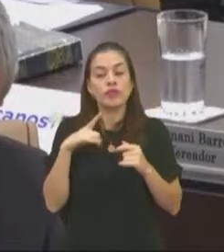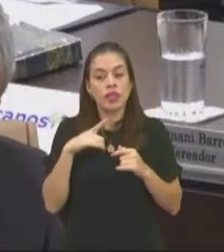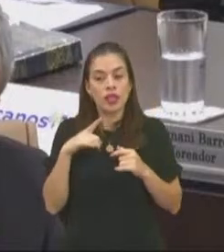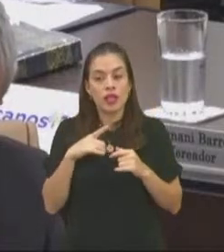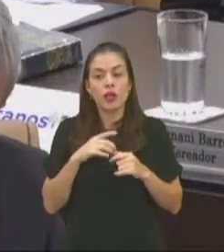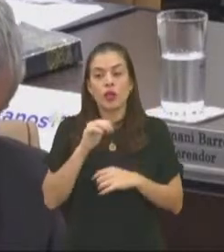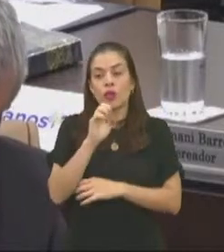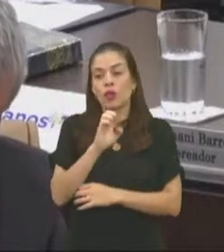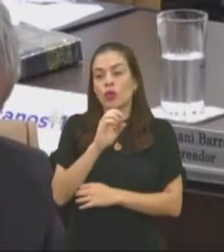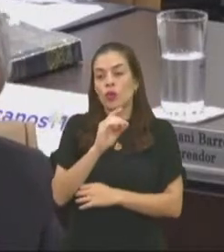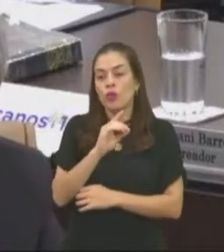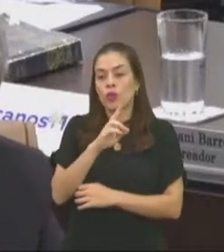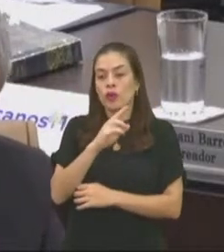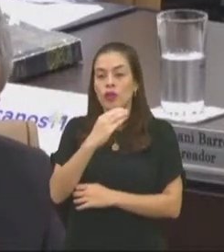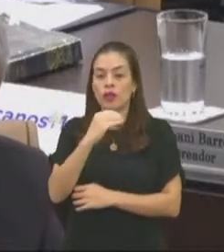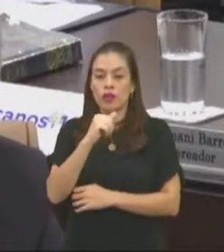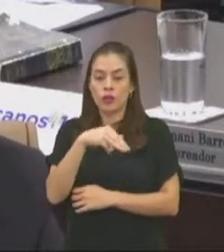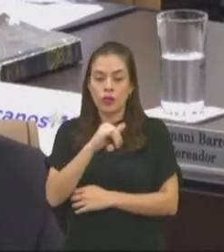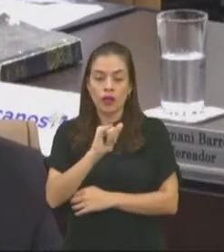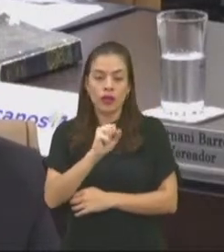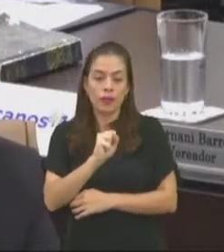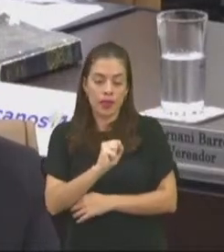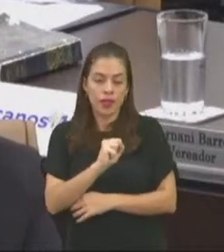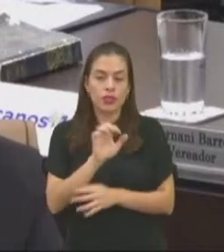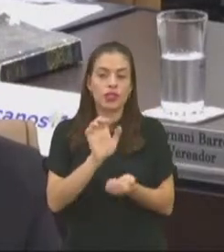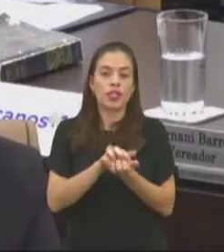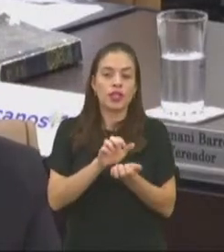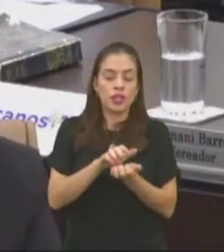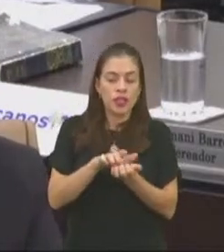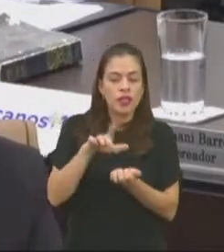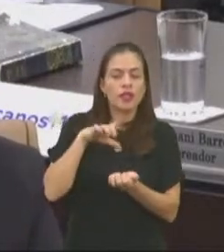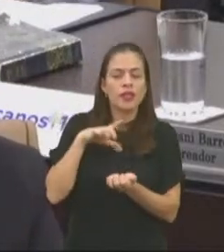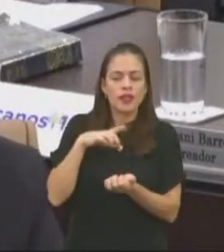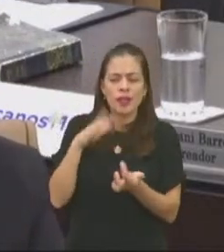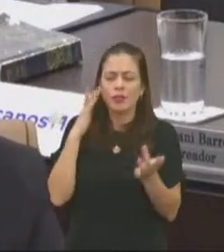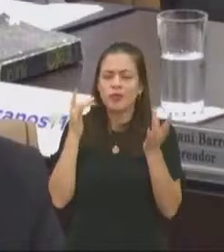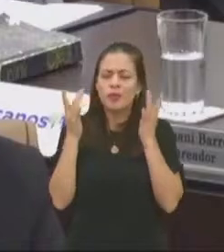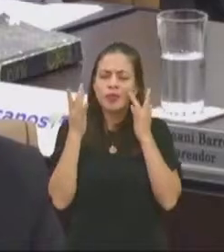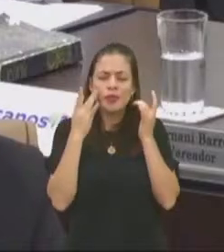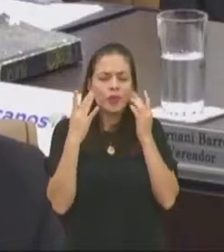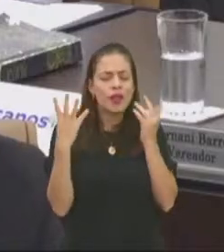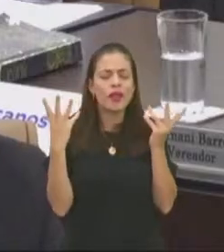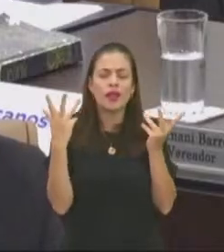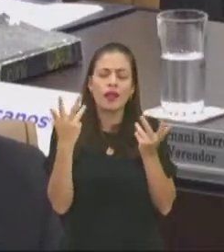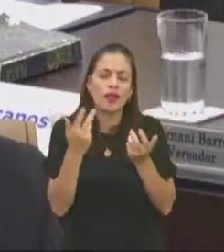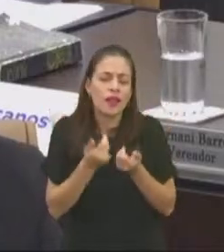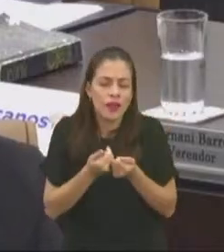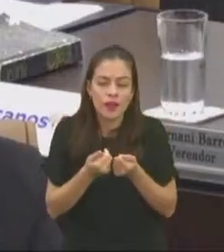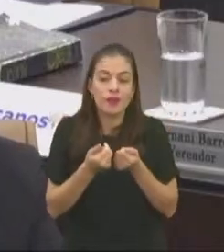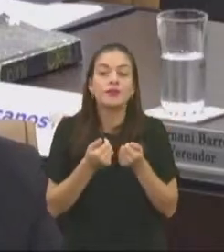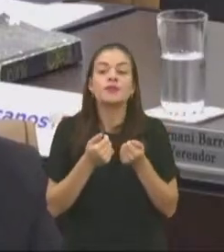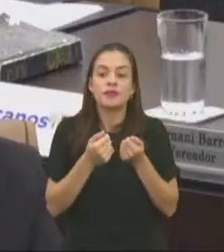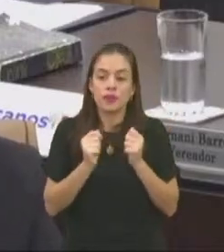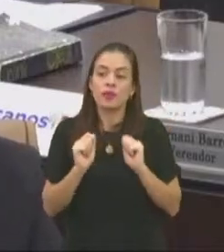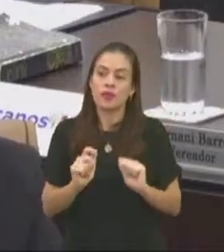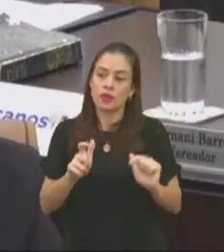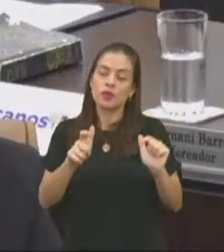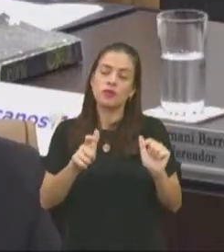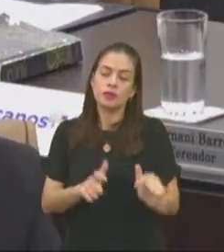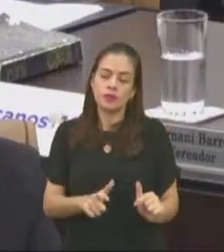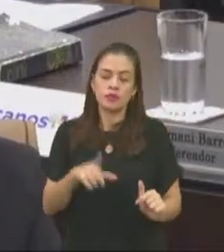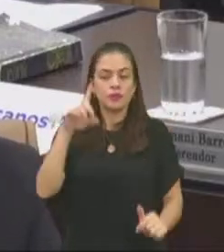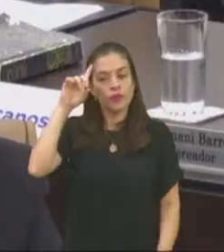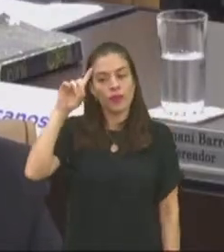Mais Jacareí, que nós recebemos lindas peças teatrais, nós recebemos artistas renomados, então vai ser um espaço que